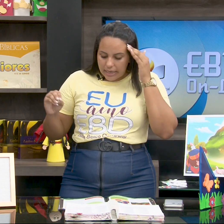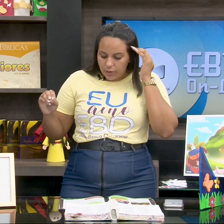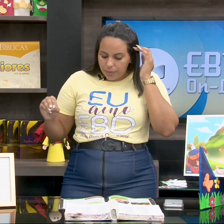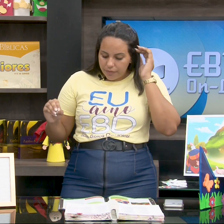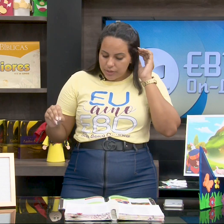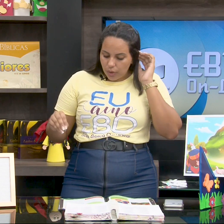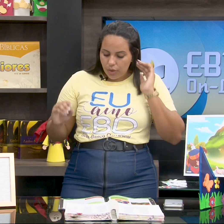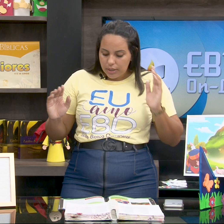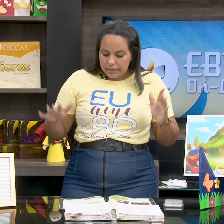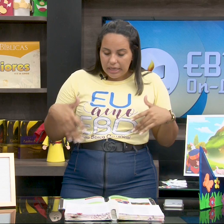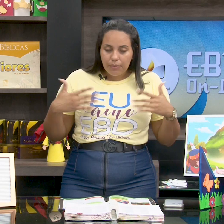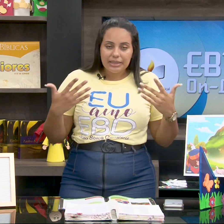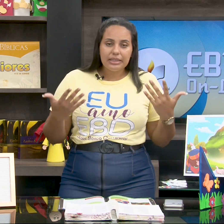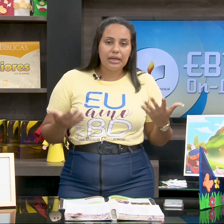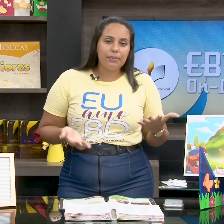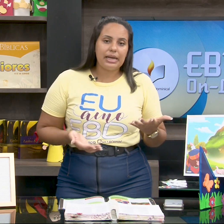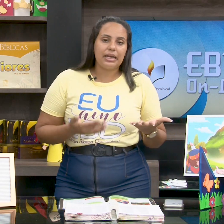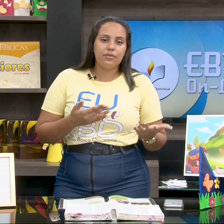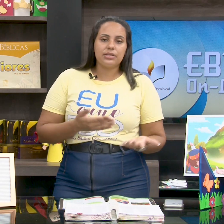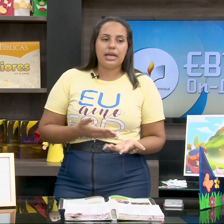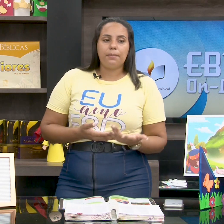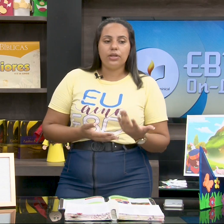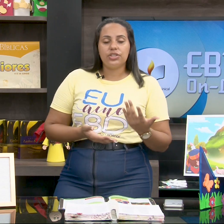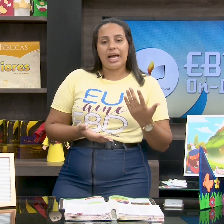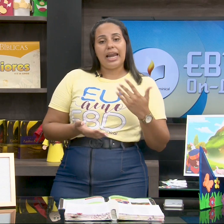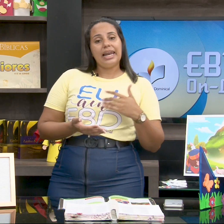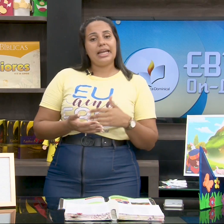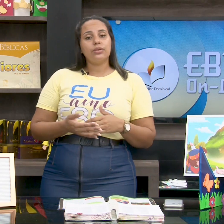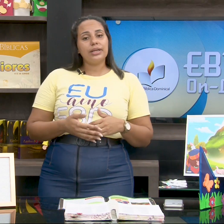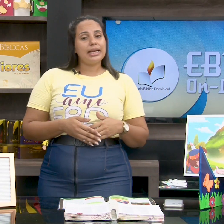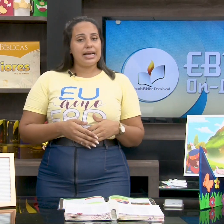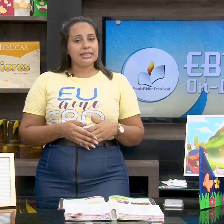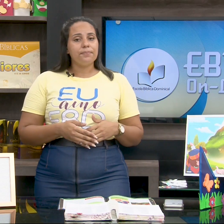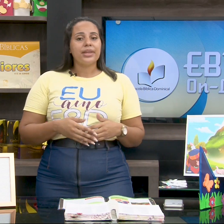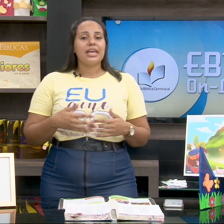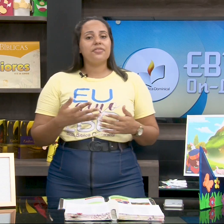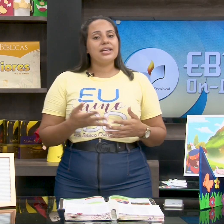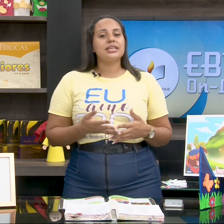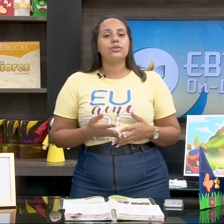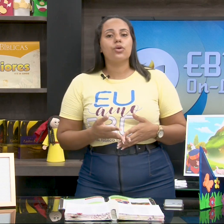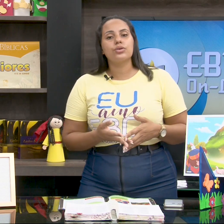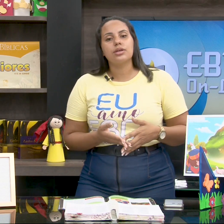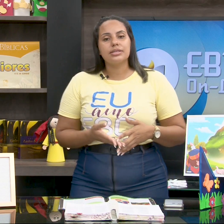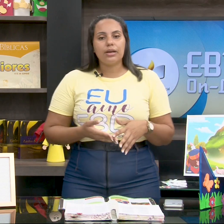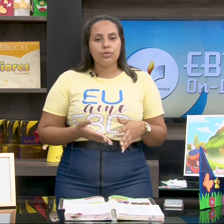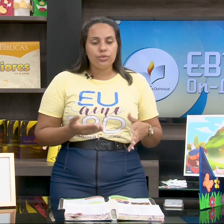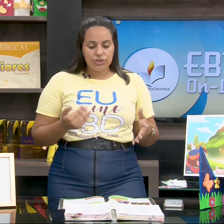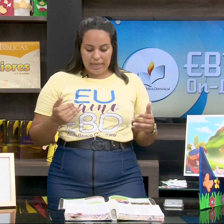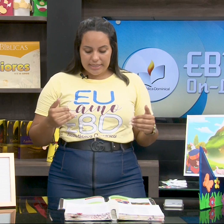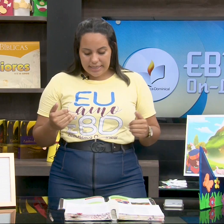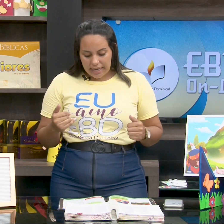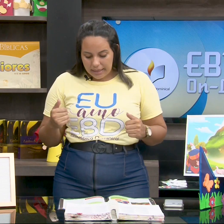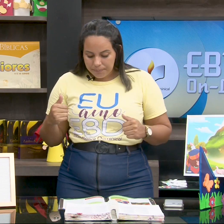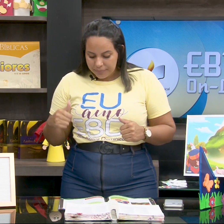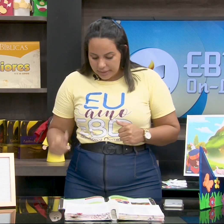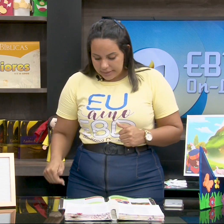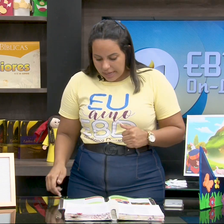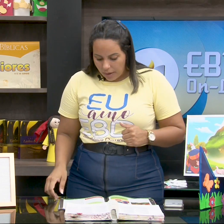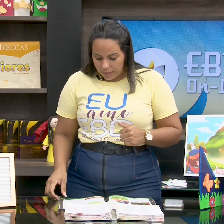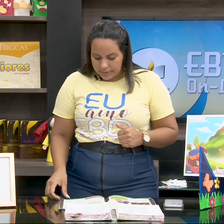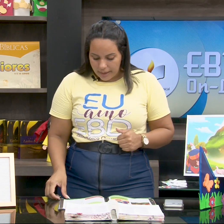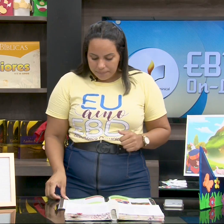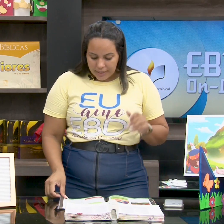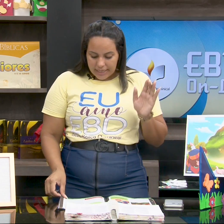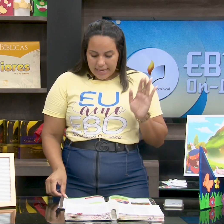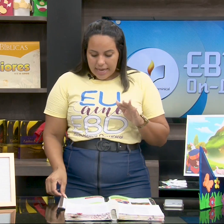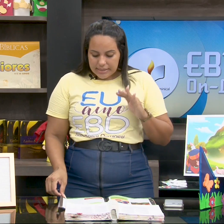sempre na Sala do Professor tem uma dinâmica que você pode estar lendo em casa e fazendo com os seus alunos em sala de